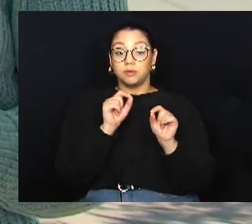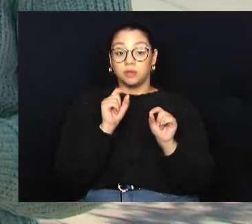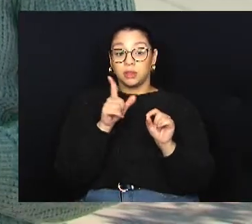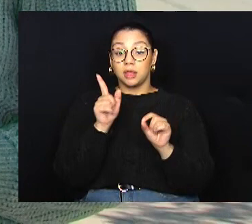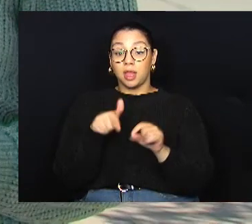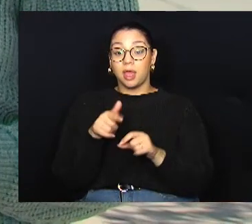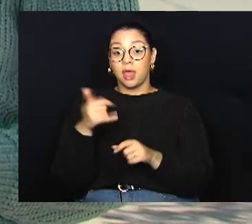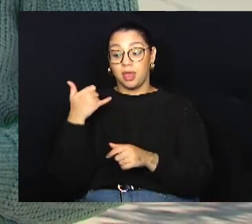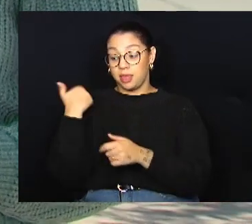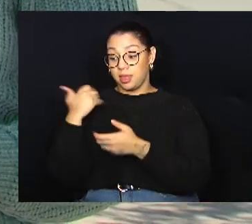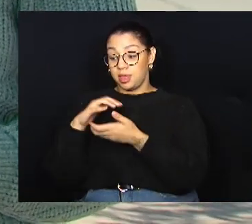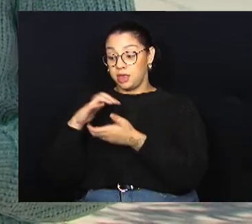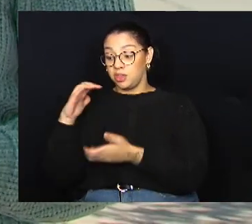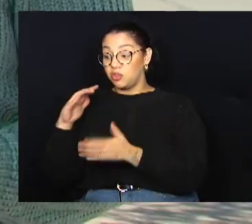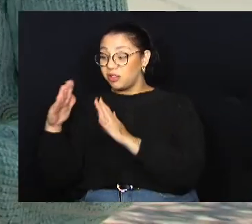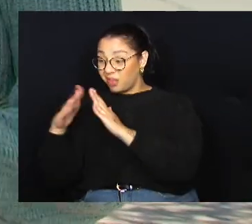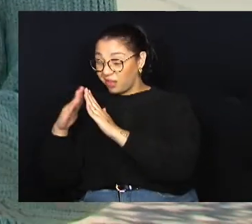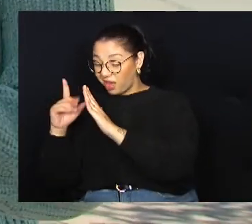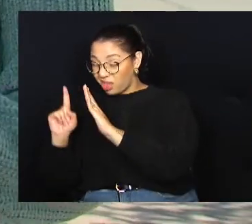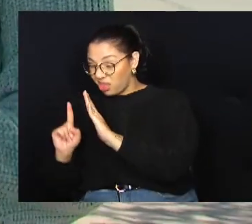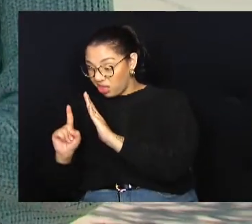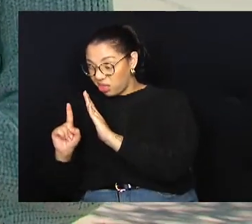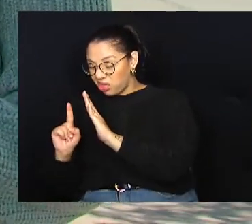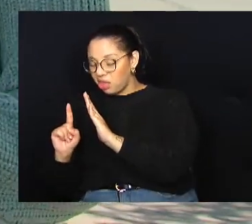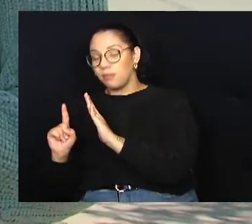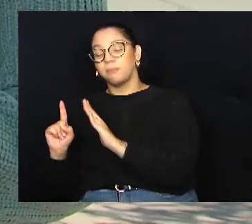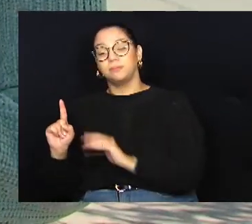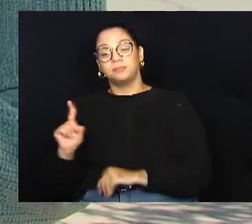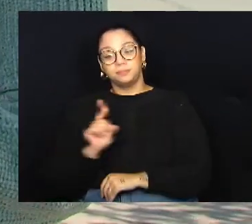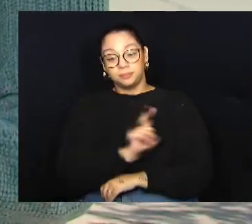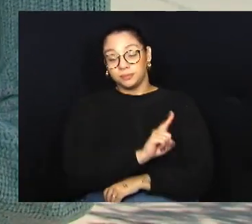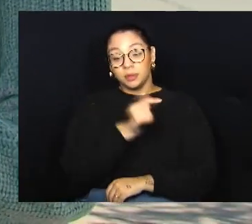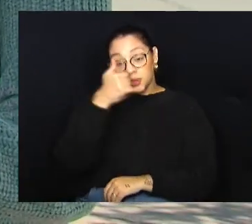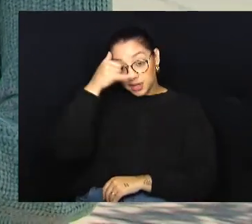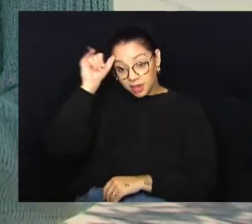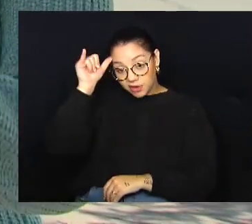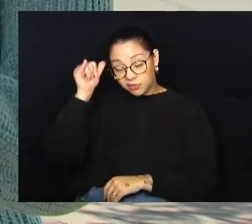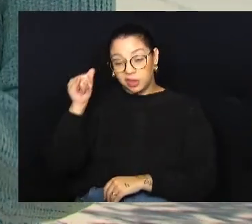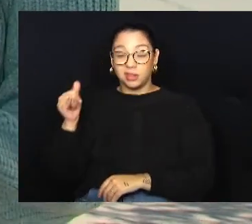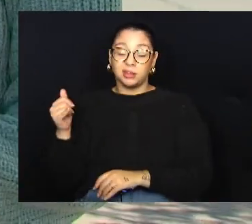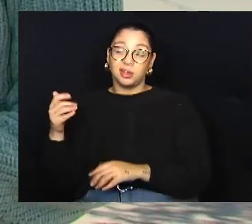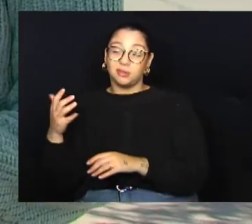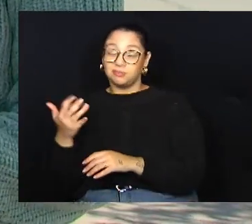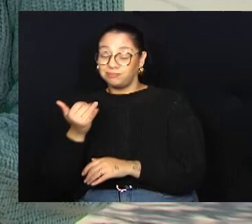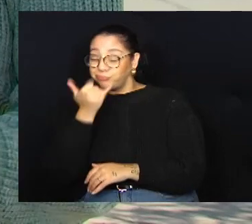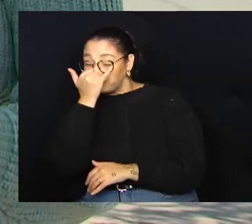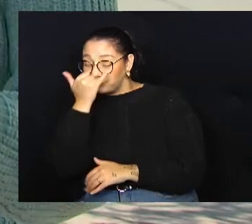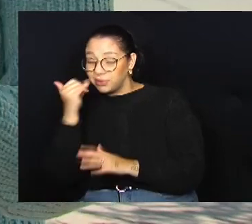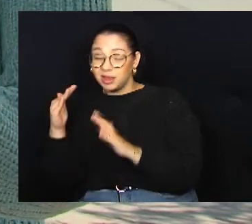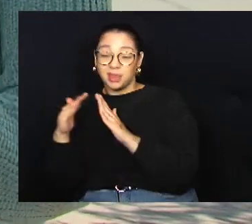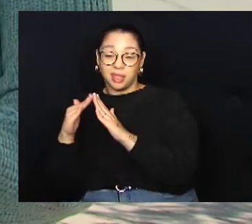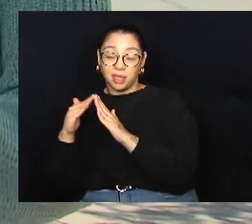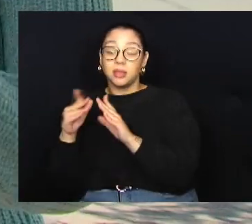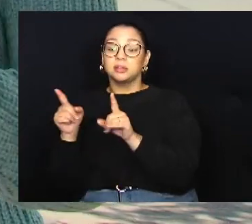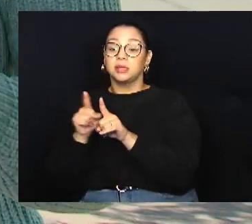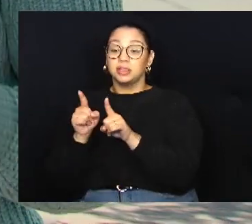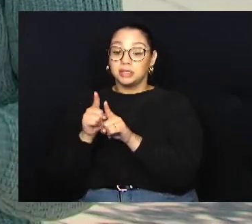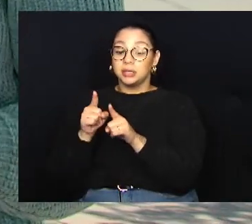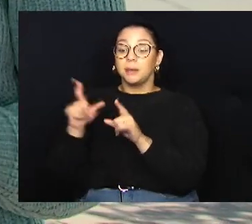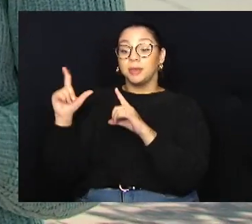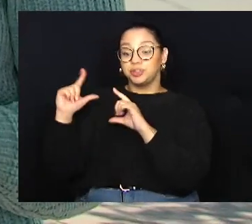o idoso de dentro de casa, o que evita acidentes domésticos e, consequentemente, diminui